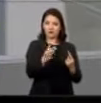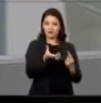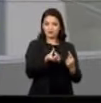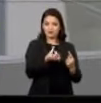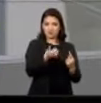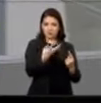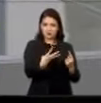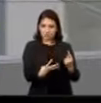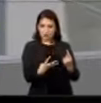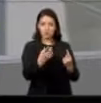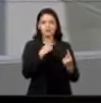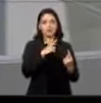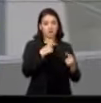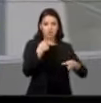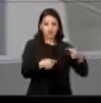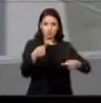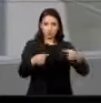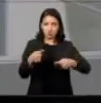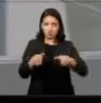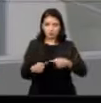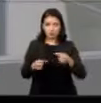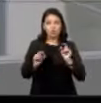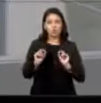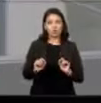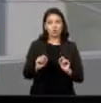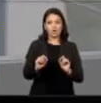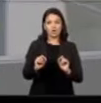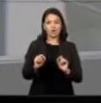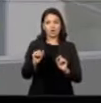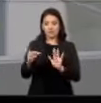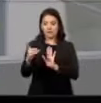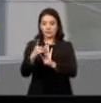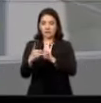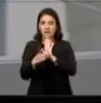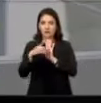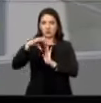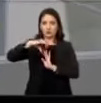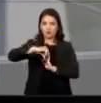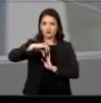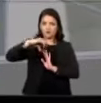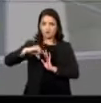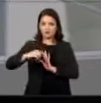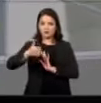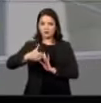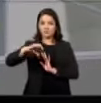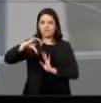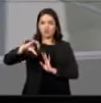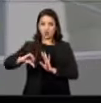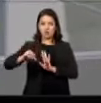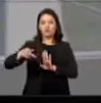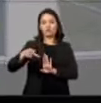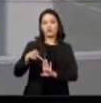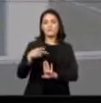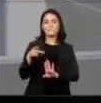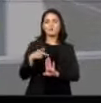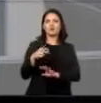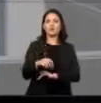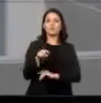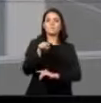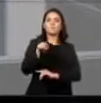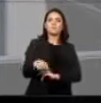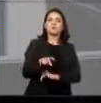e debate a constitucionalidade ou não do Decreto 9.919, da Portaria